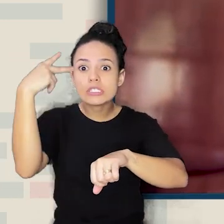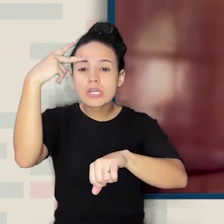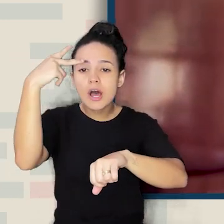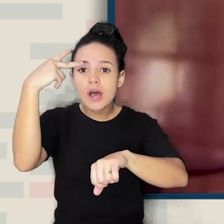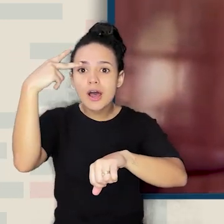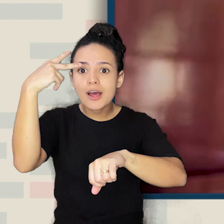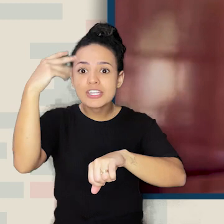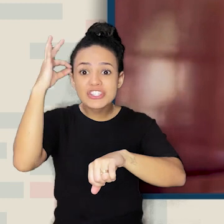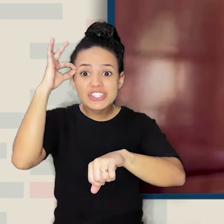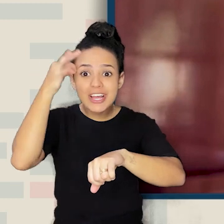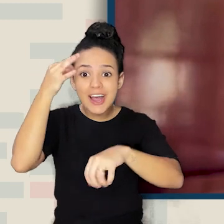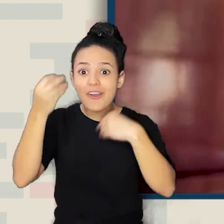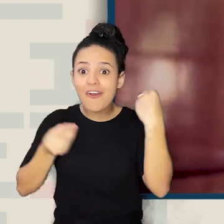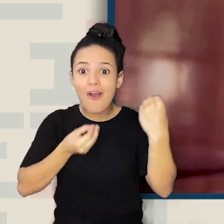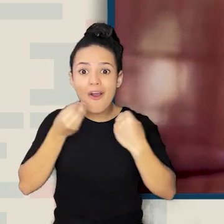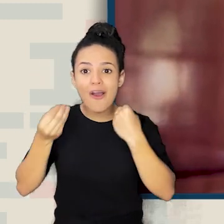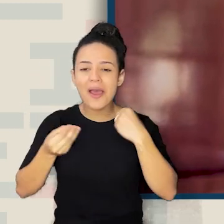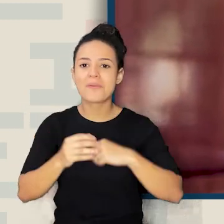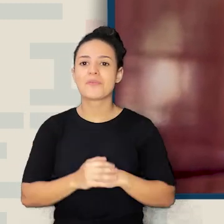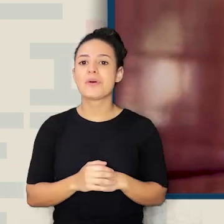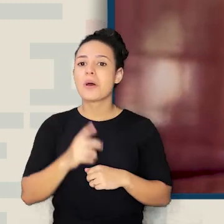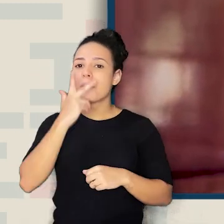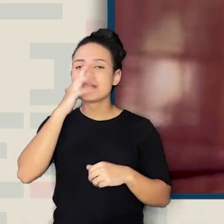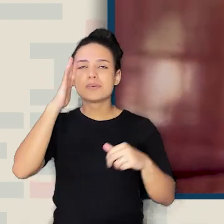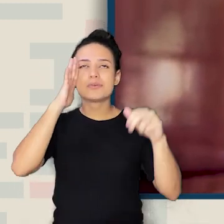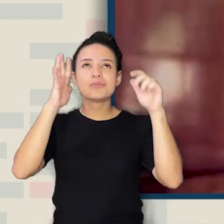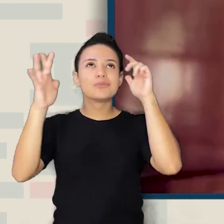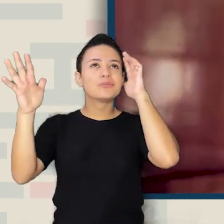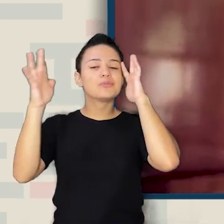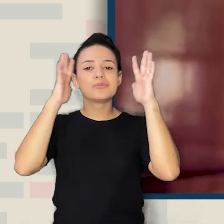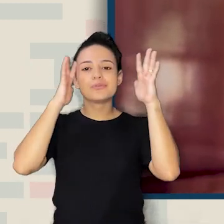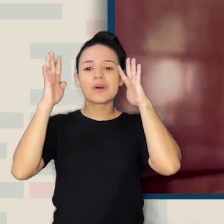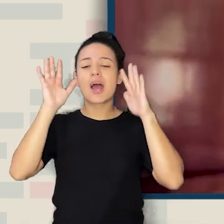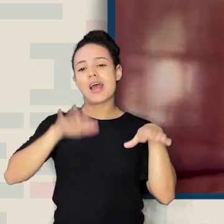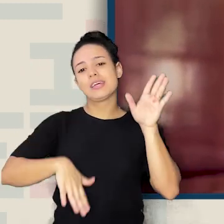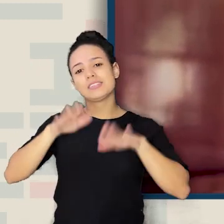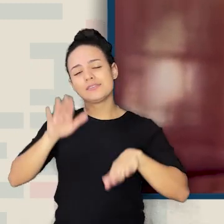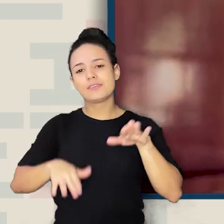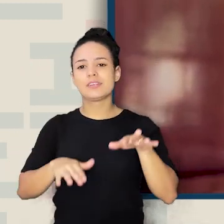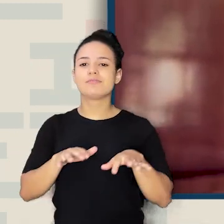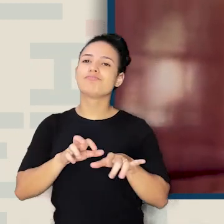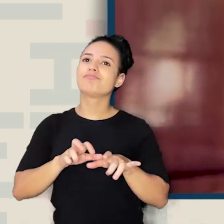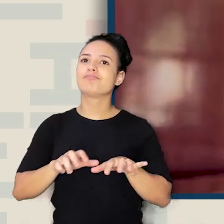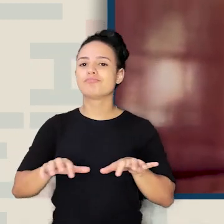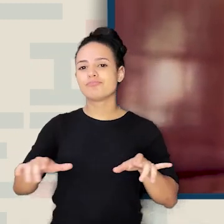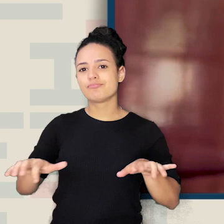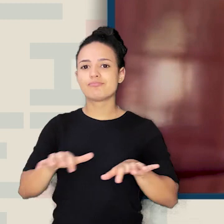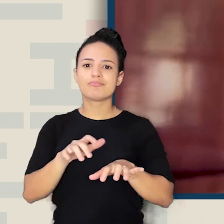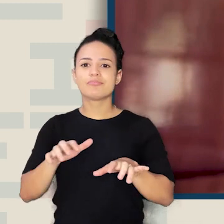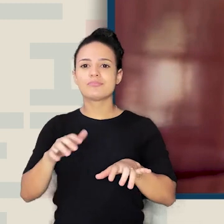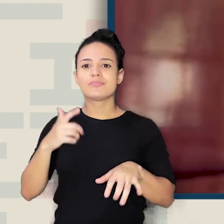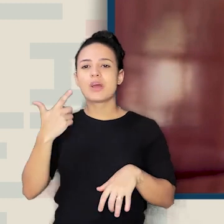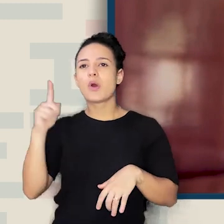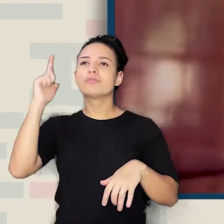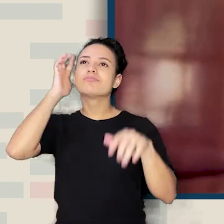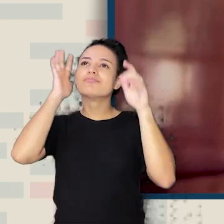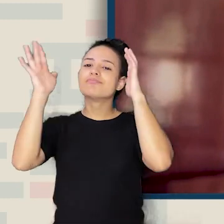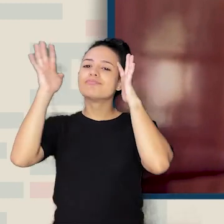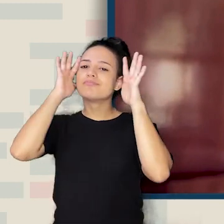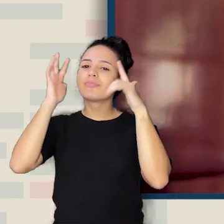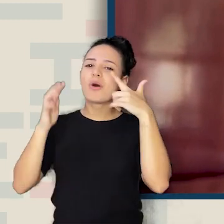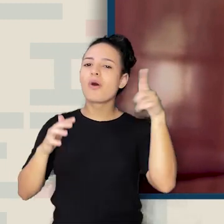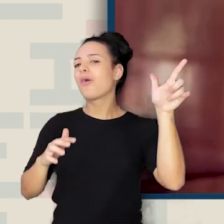toquei 2 horas? Nossa, como isso aconteceu? Você voa assim, às vezes quando você tá tocando no palco, por exemplo, já é